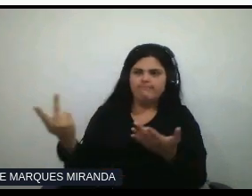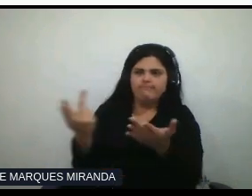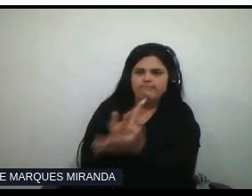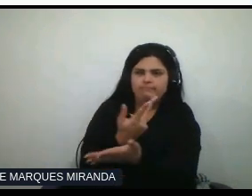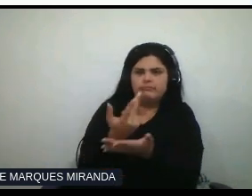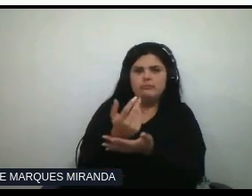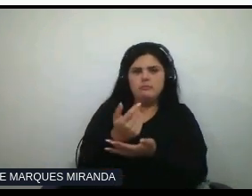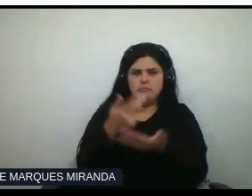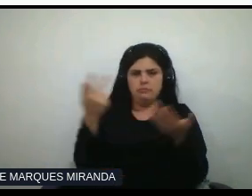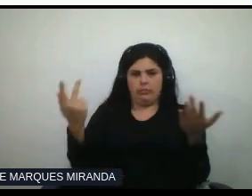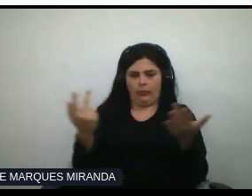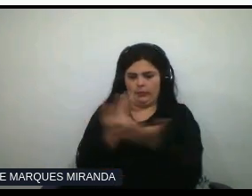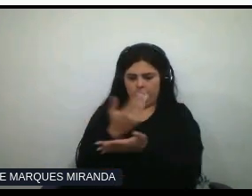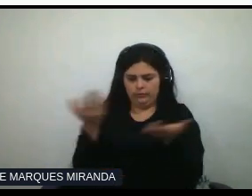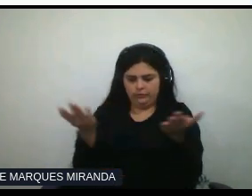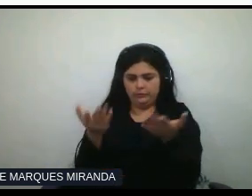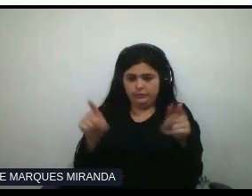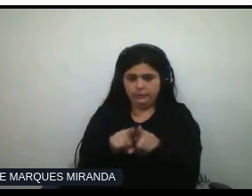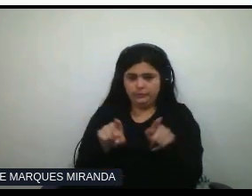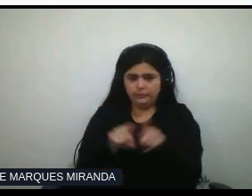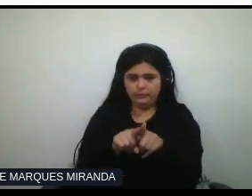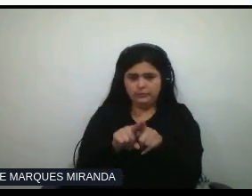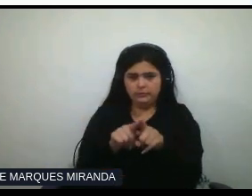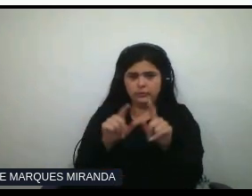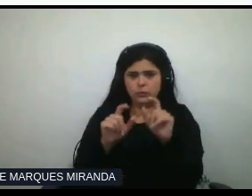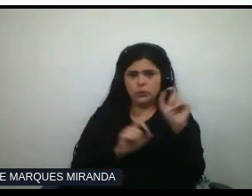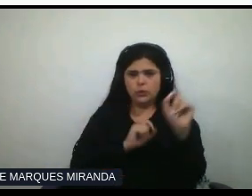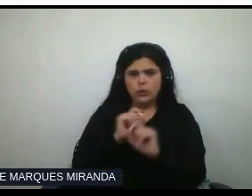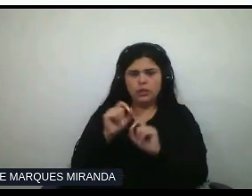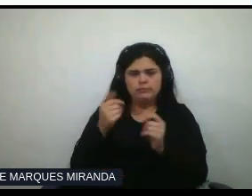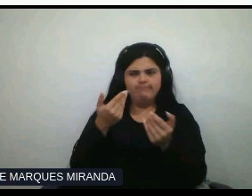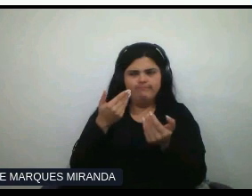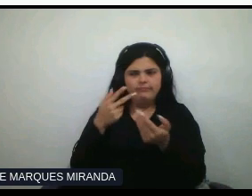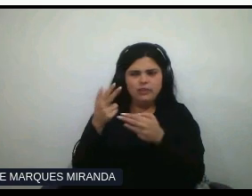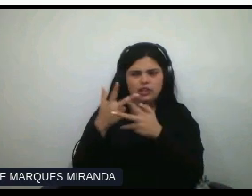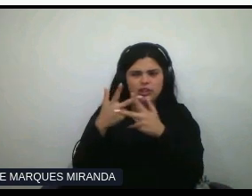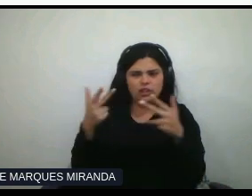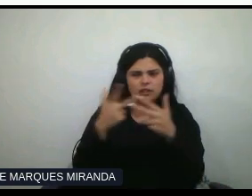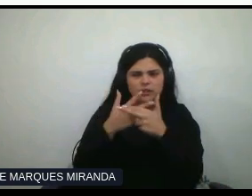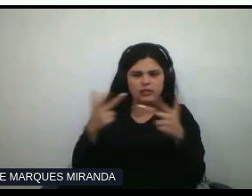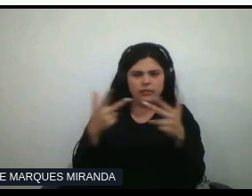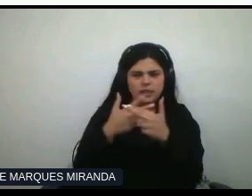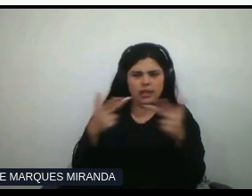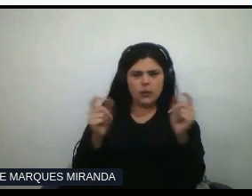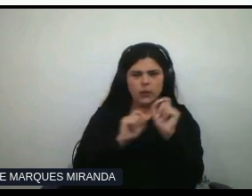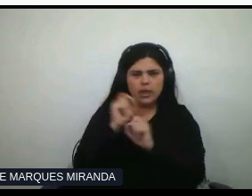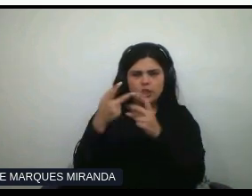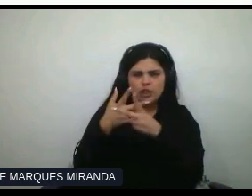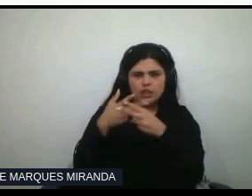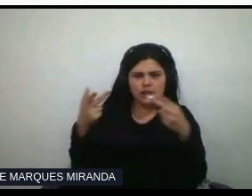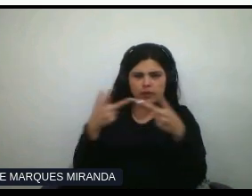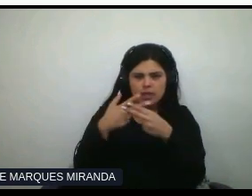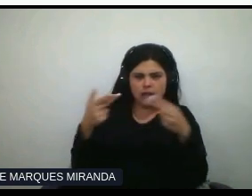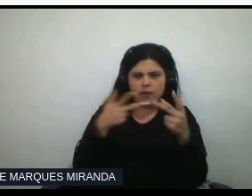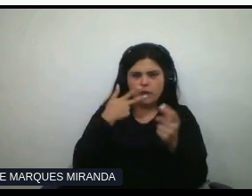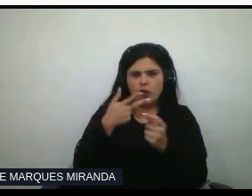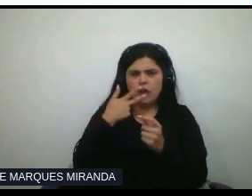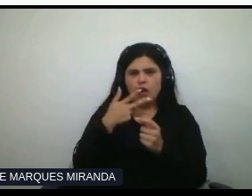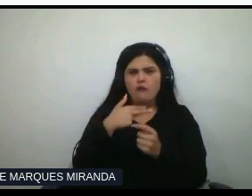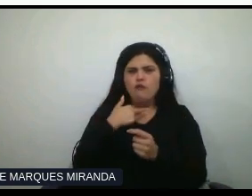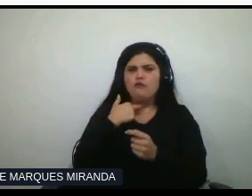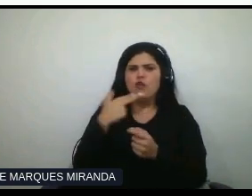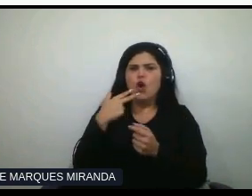Aliás, acontece até hoje. E aí é onde a gente começa a disfarçar. Vou falar um pouquinho mais para frente, a gente começa a falar com uma voz